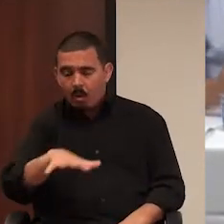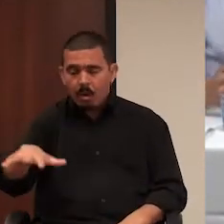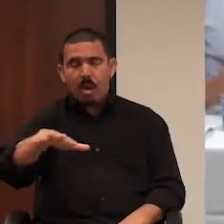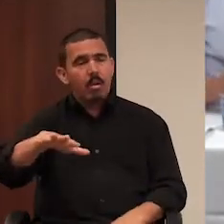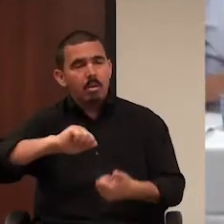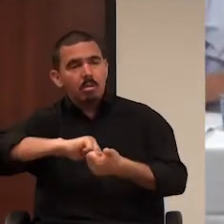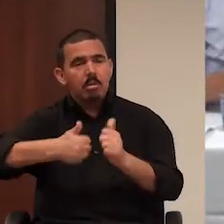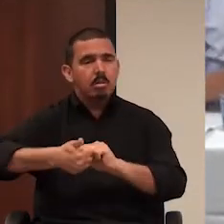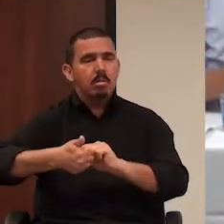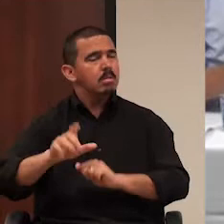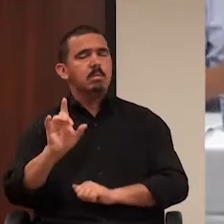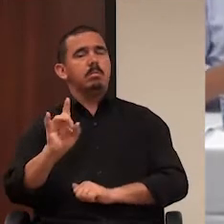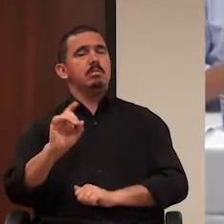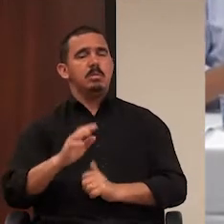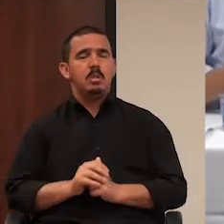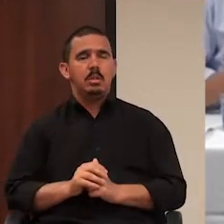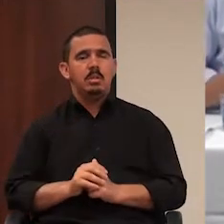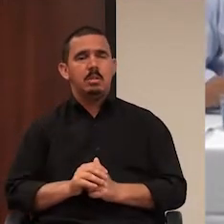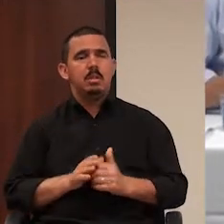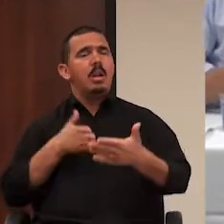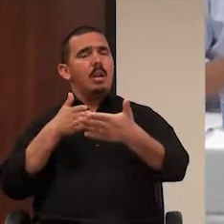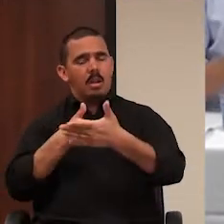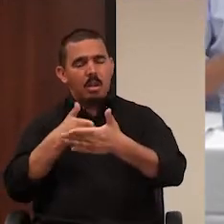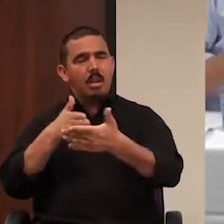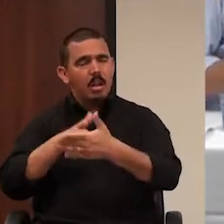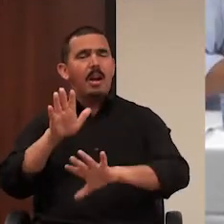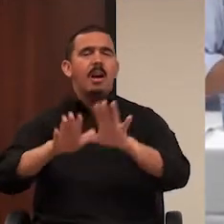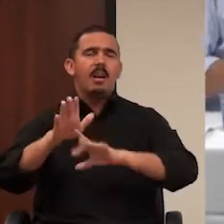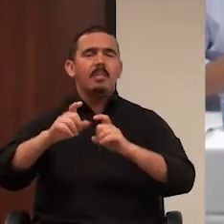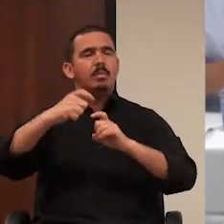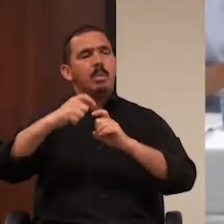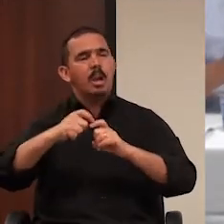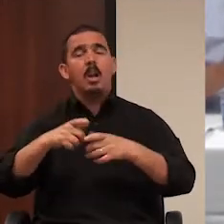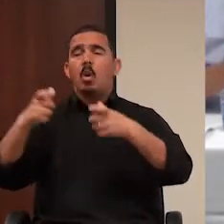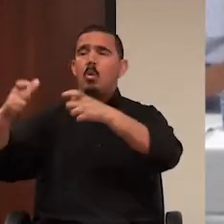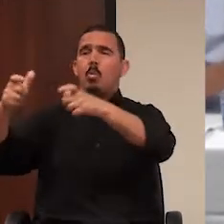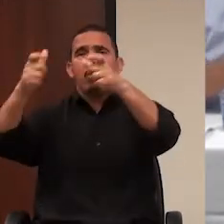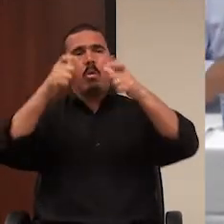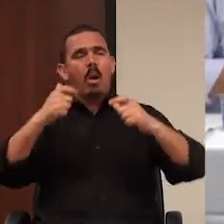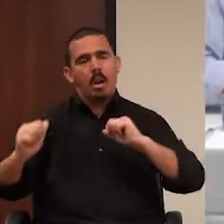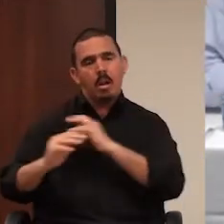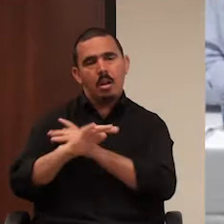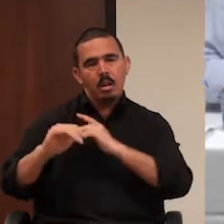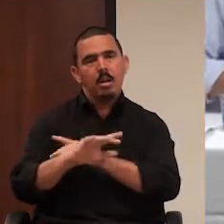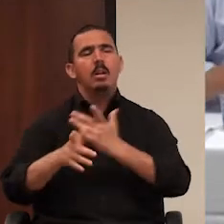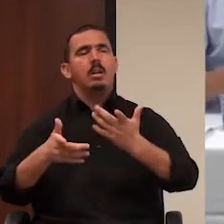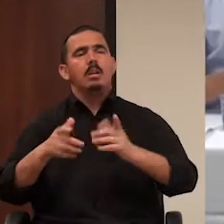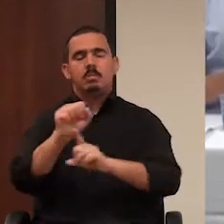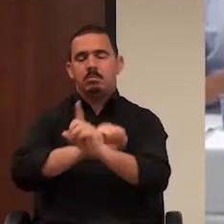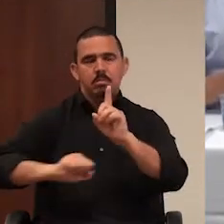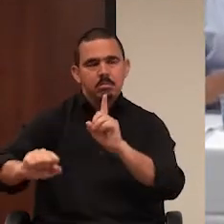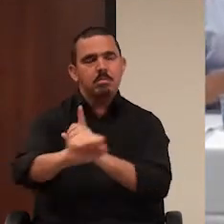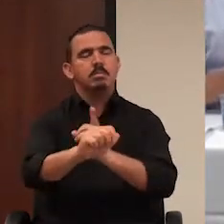dito, essas barreiras não são só médicas, são arquitetônicas, são urbanísticas, são